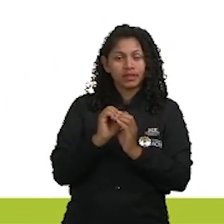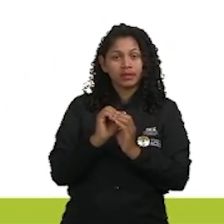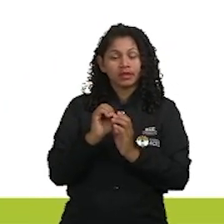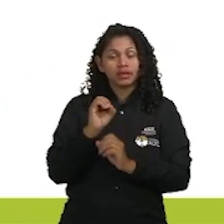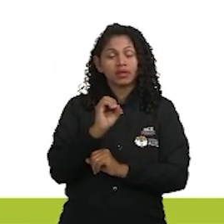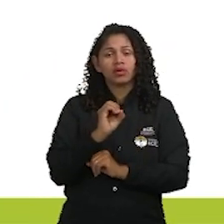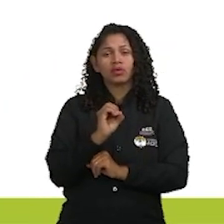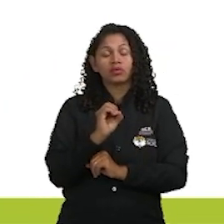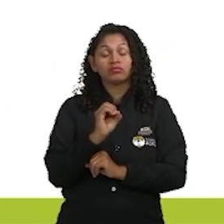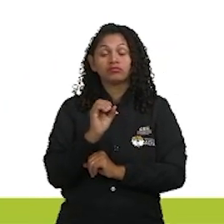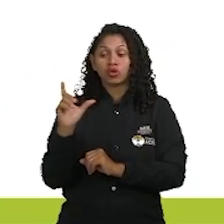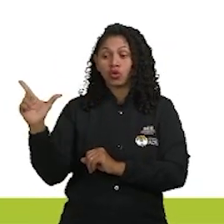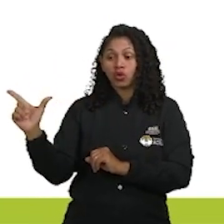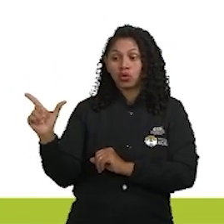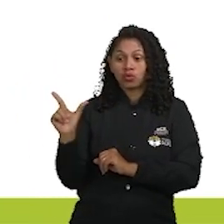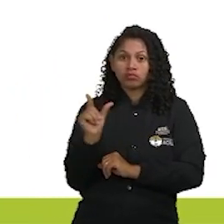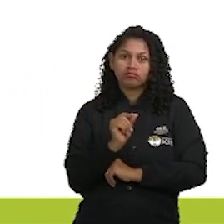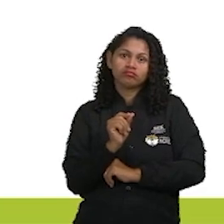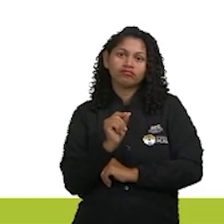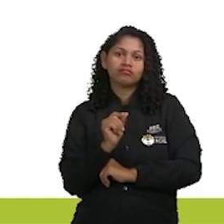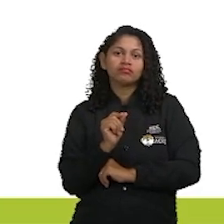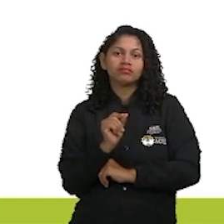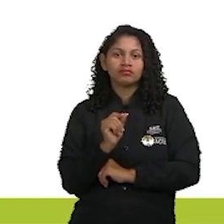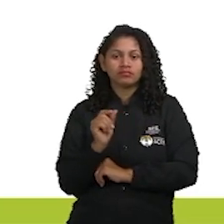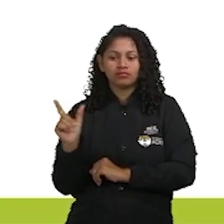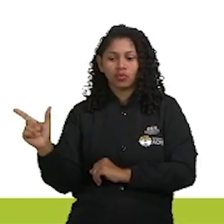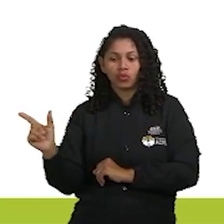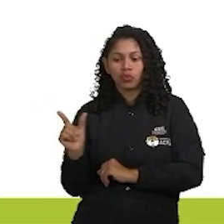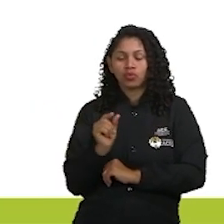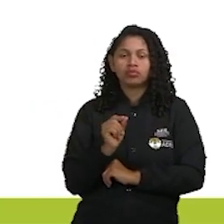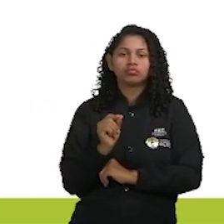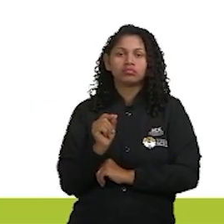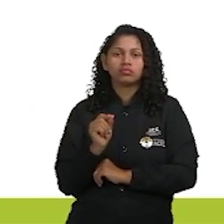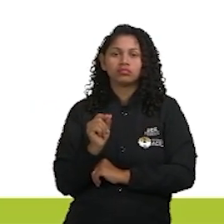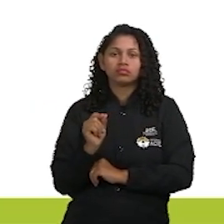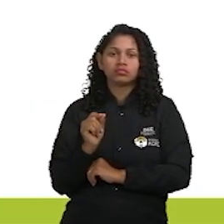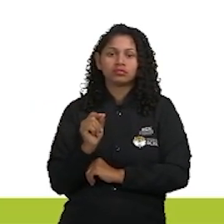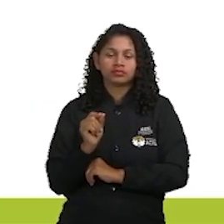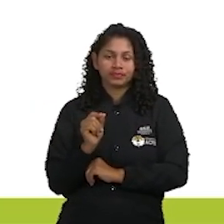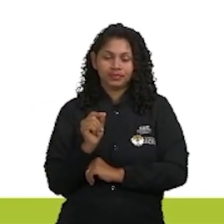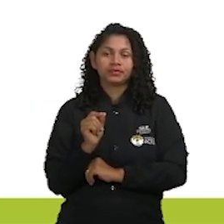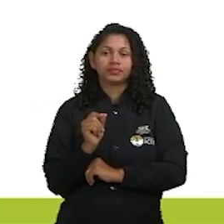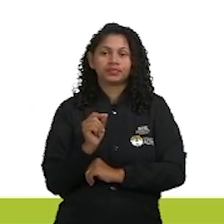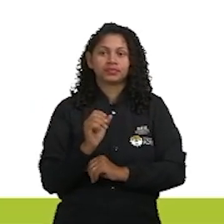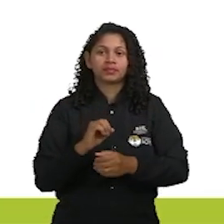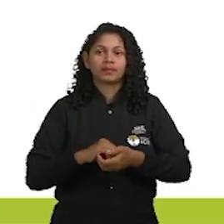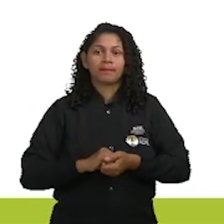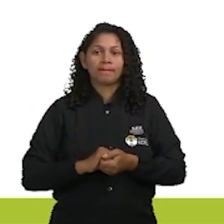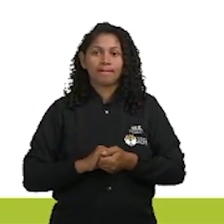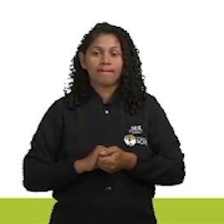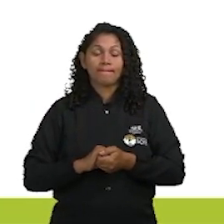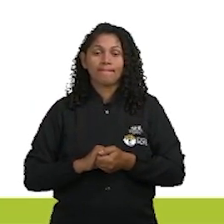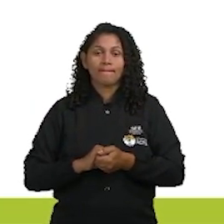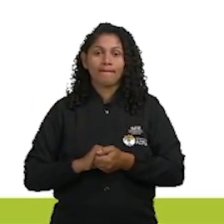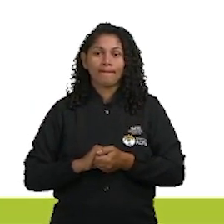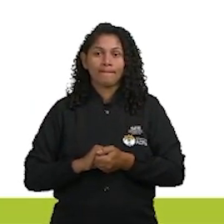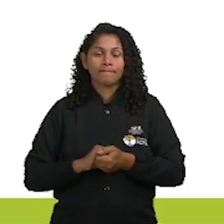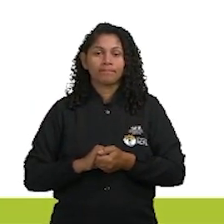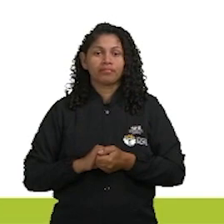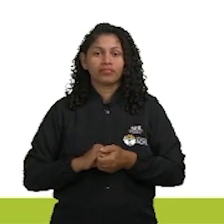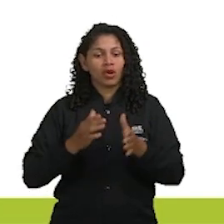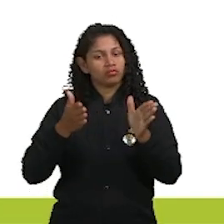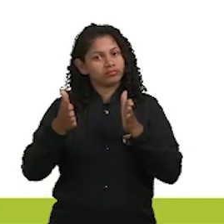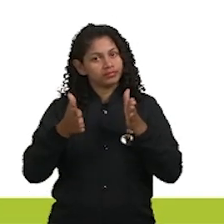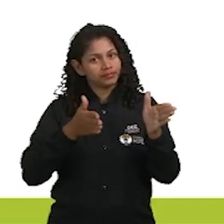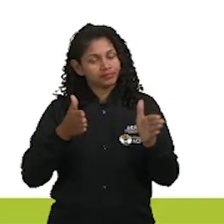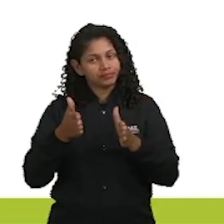uma redução nessa escala, houve uma redução de número de oxidação. Então, esse processo